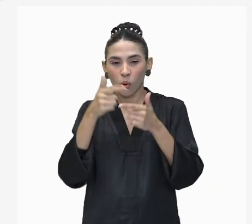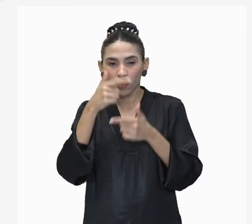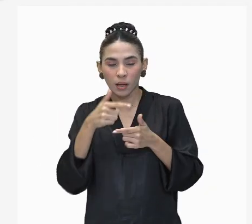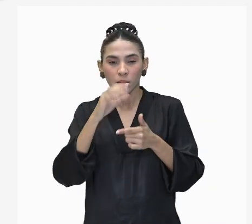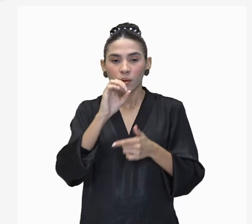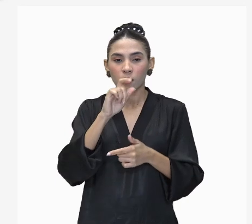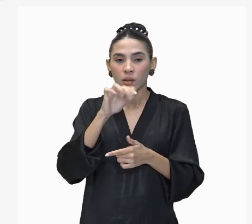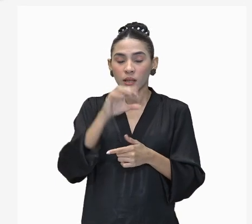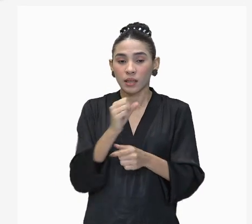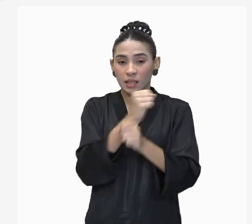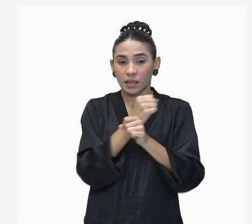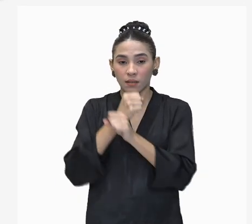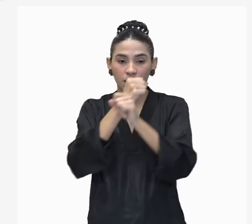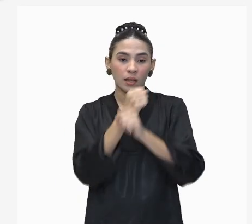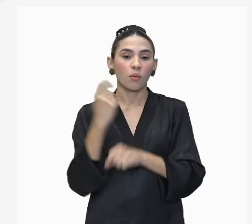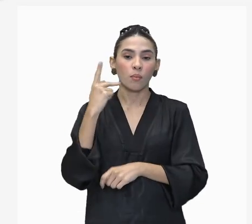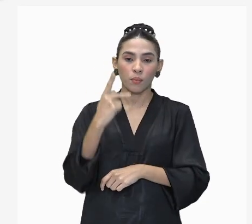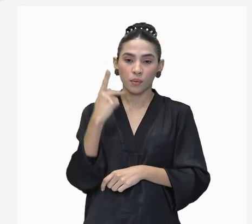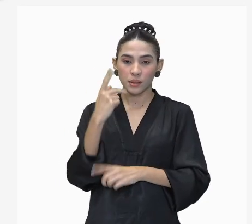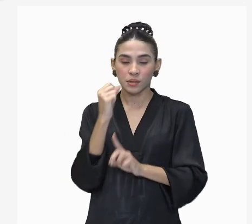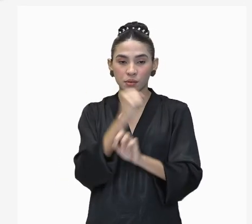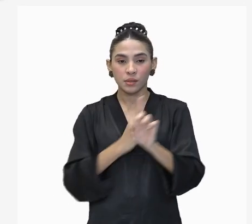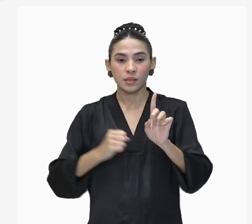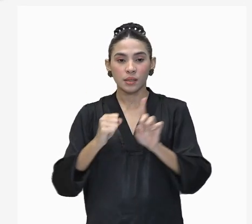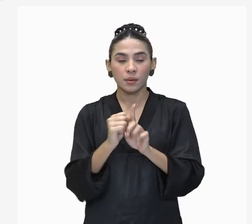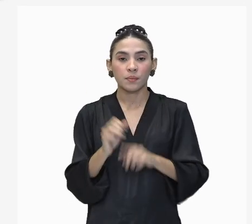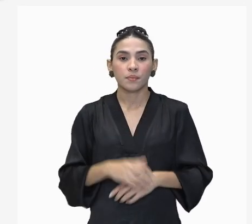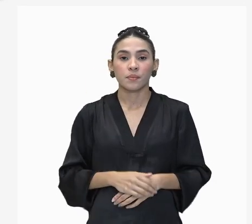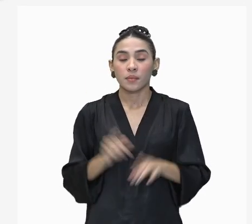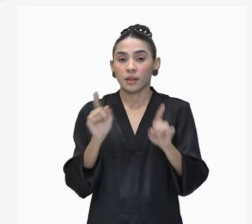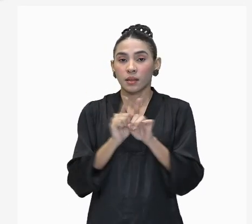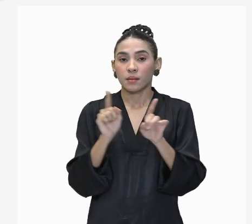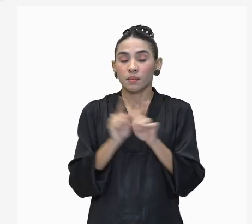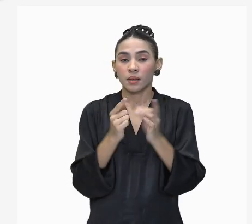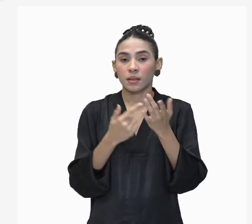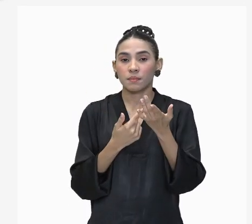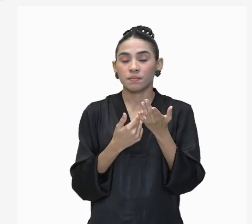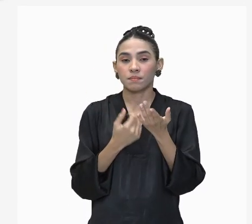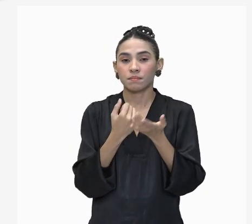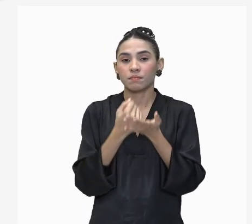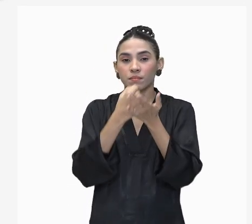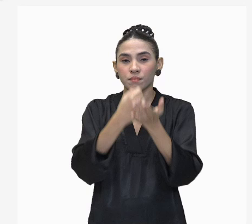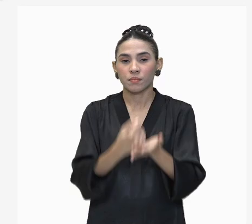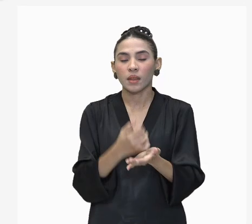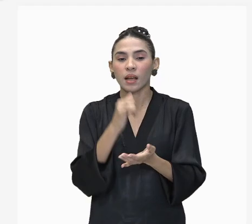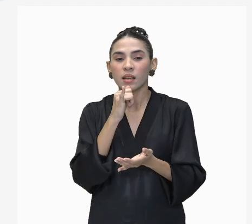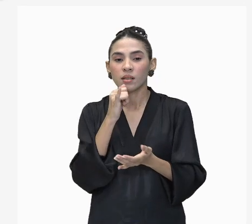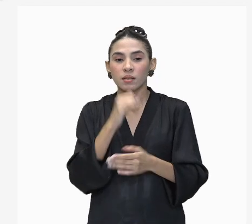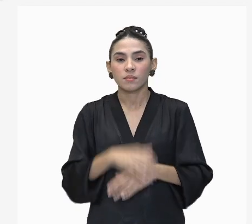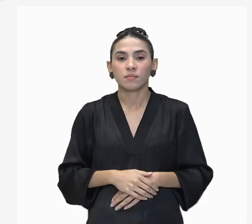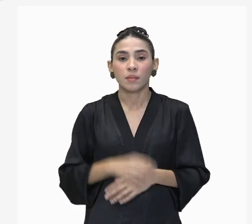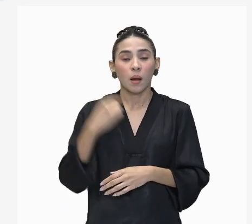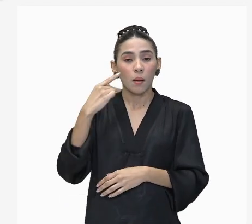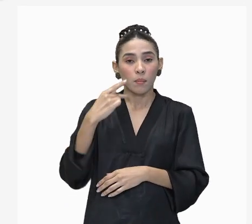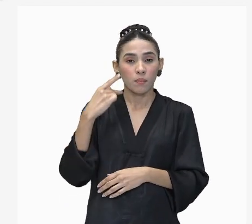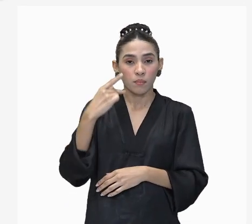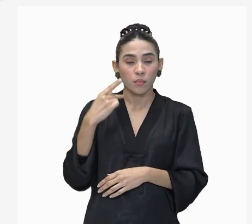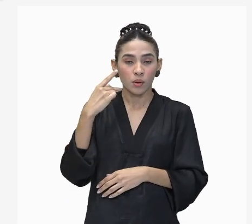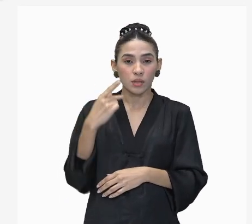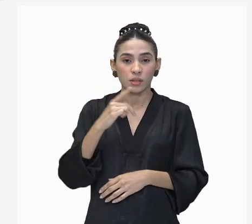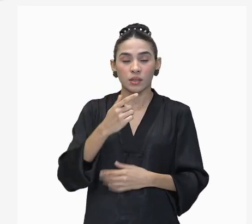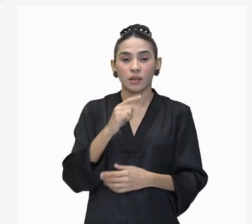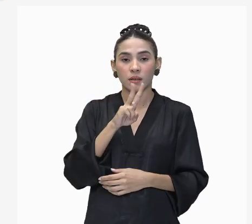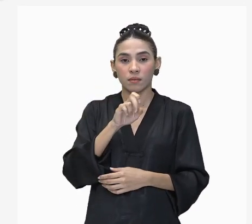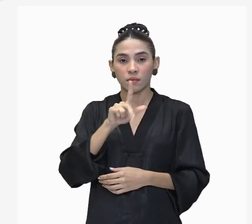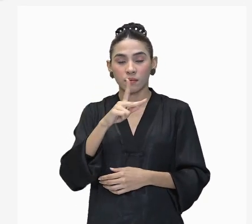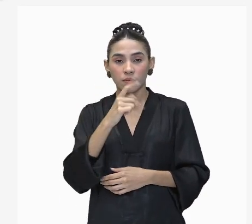reformas políticas e sociais. E também contribuiu para enfraquecer a República Velha e preparar